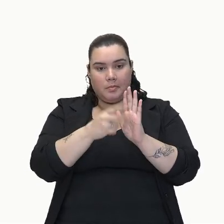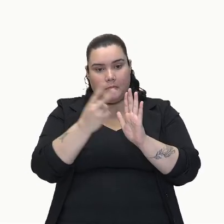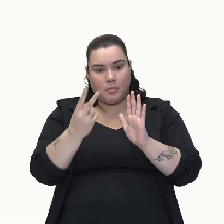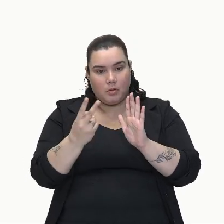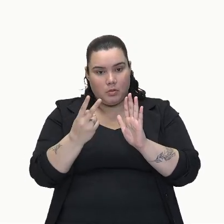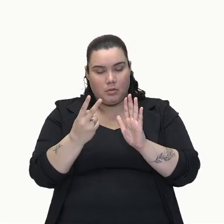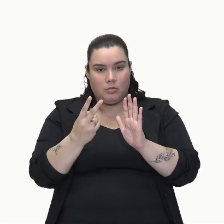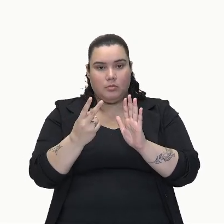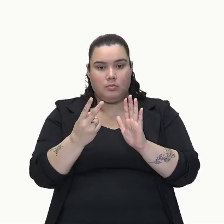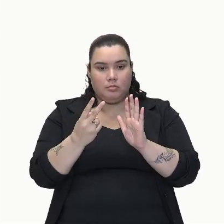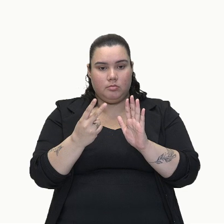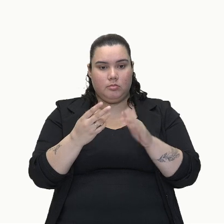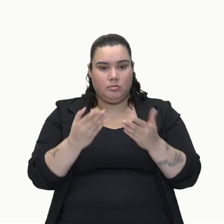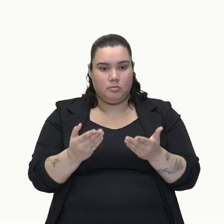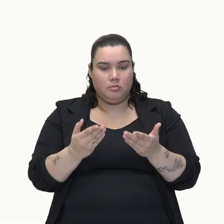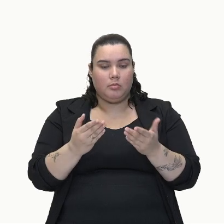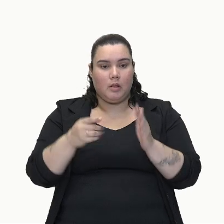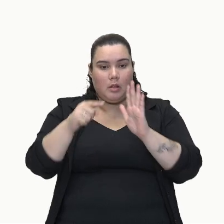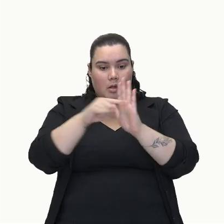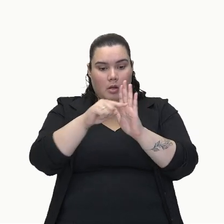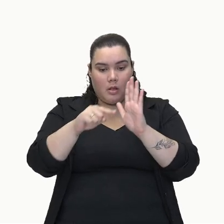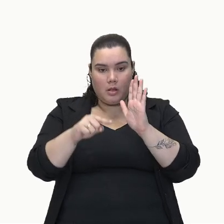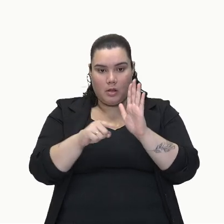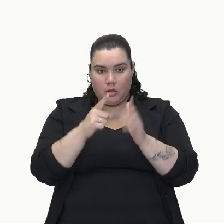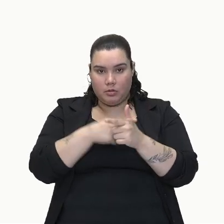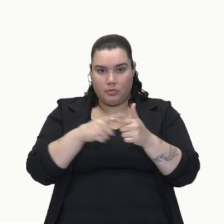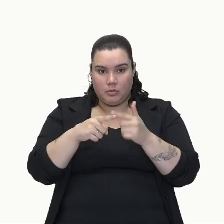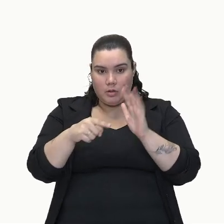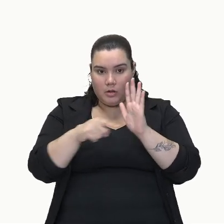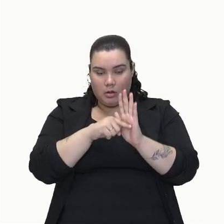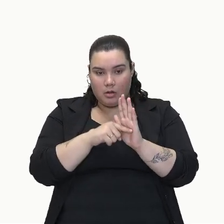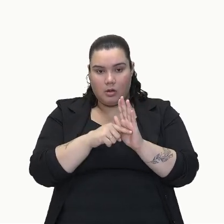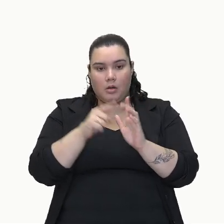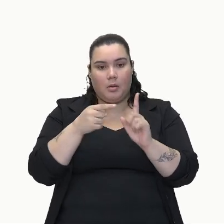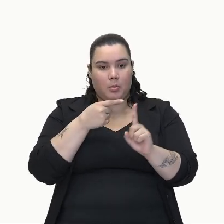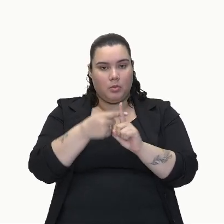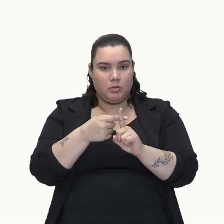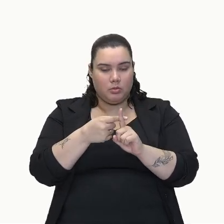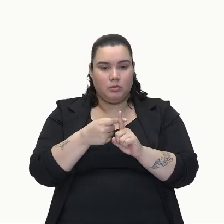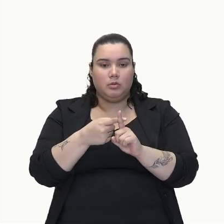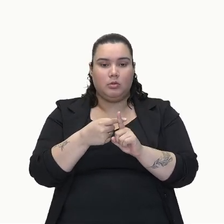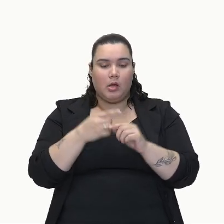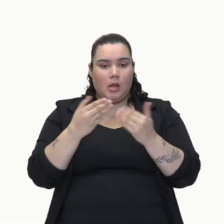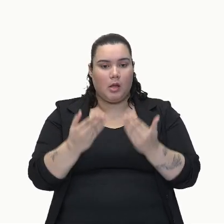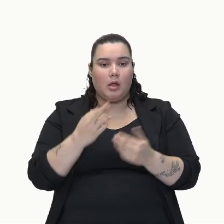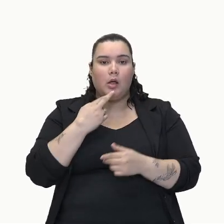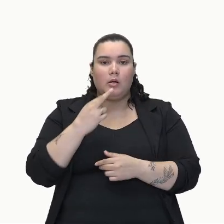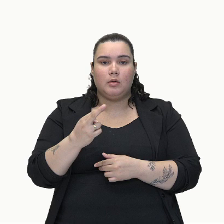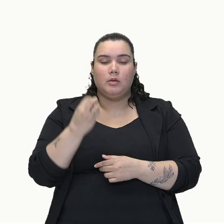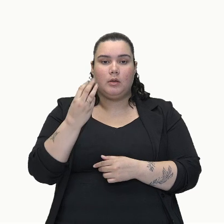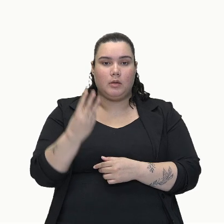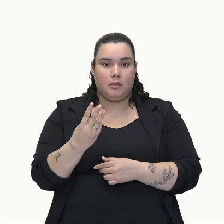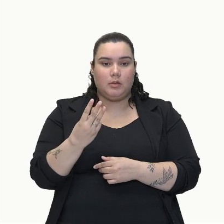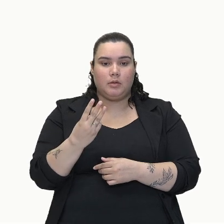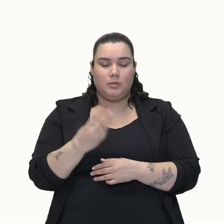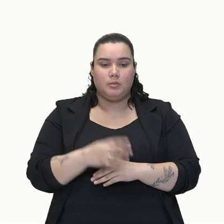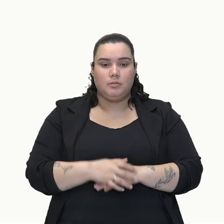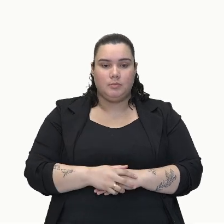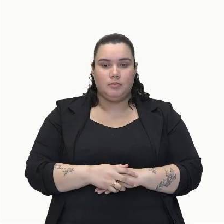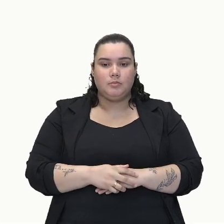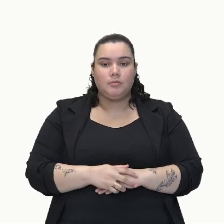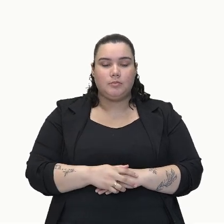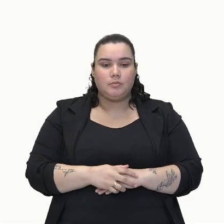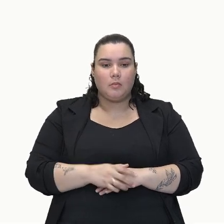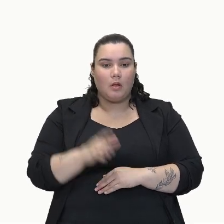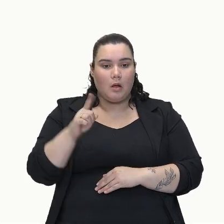2, negativo dividido por negativo dá positivo. Então, o resultado é 3, que é